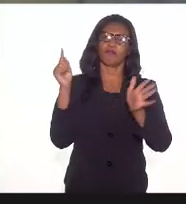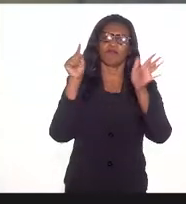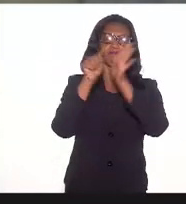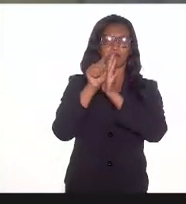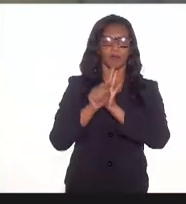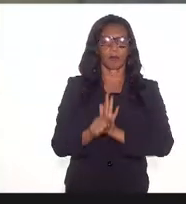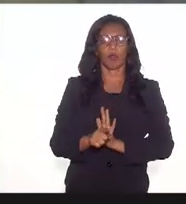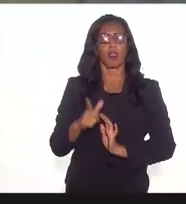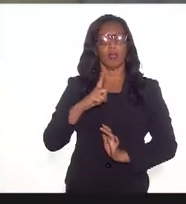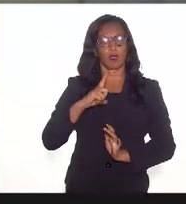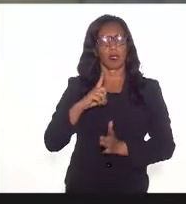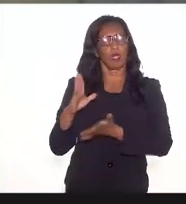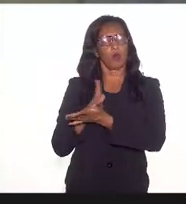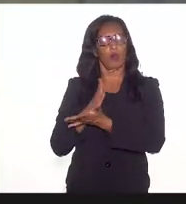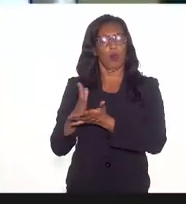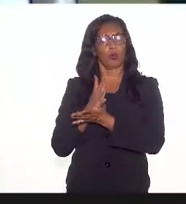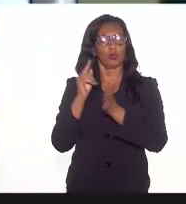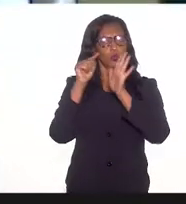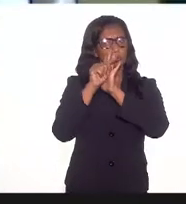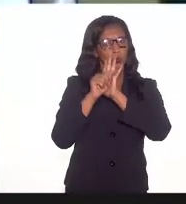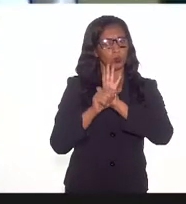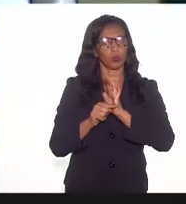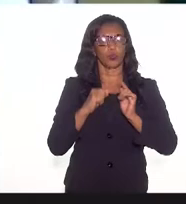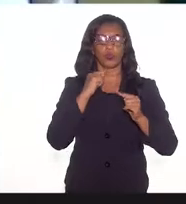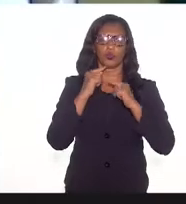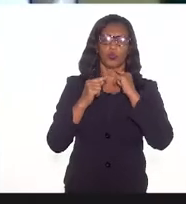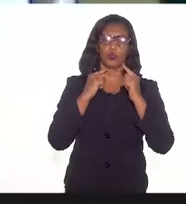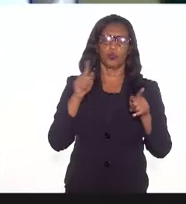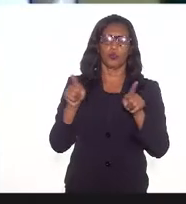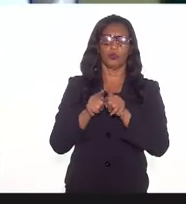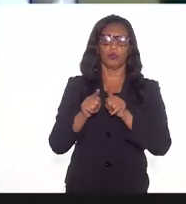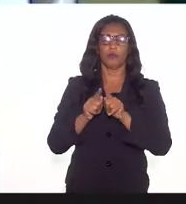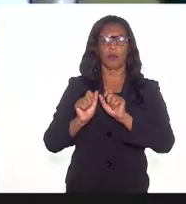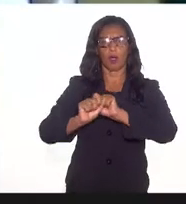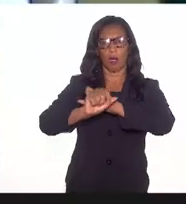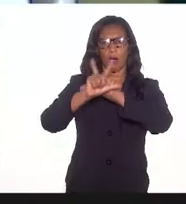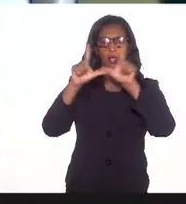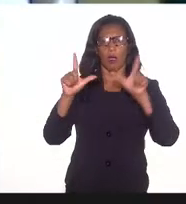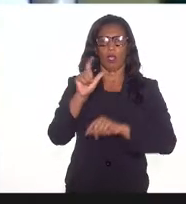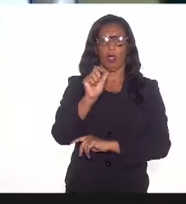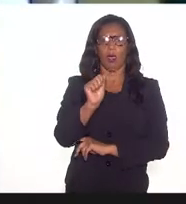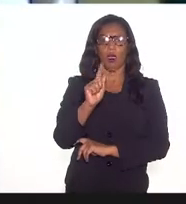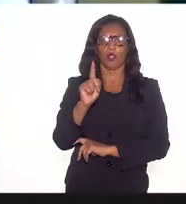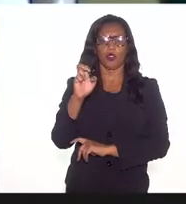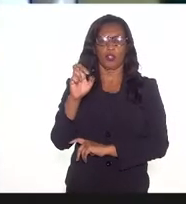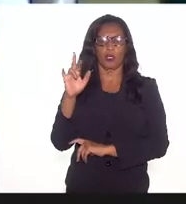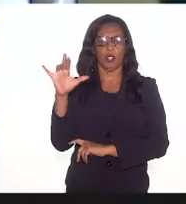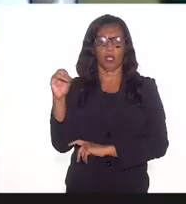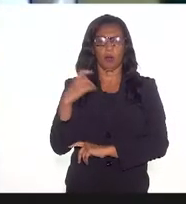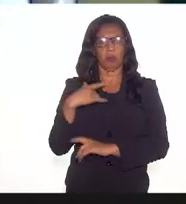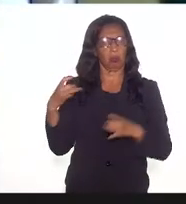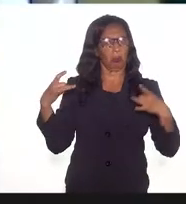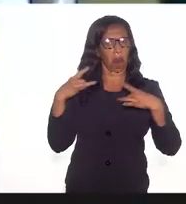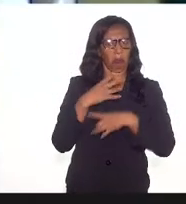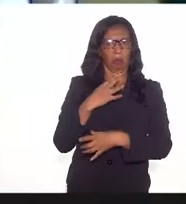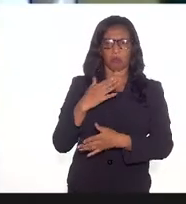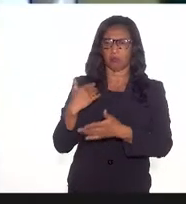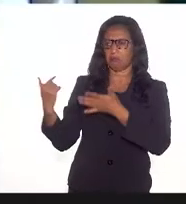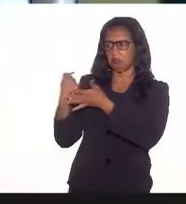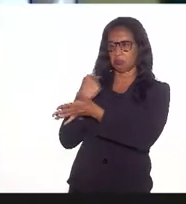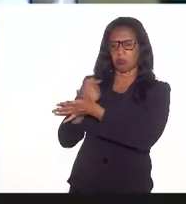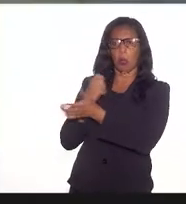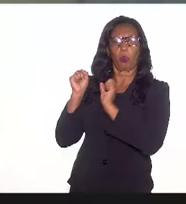algumas perguntas para fazer a vossa senhoria. Vamos abrir agora para a AGRIO. Doutor Luiz Paulo, estou totalmente à disposição que o senhor precisar.